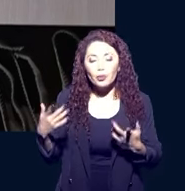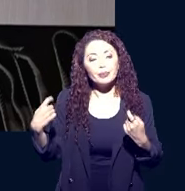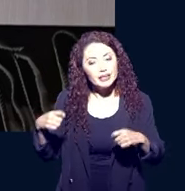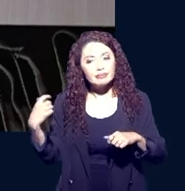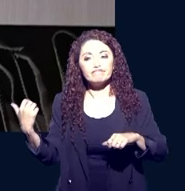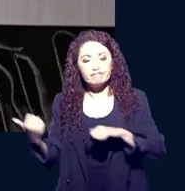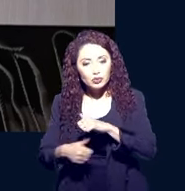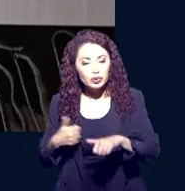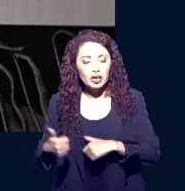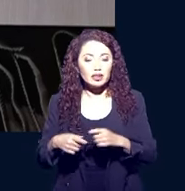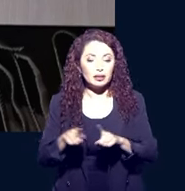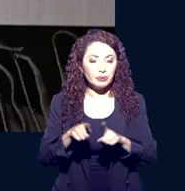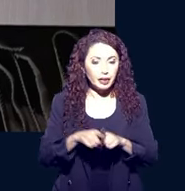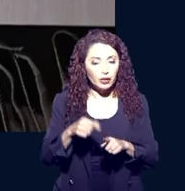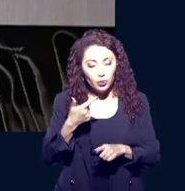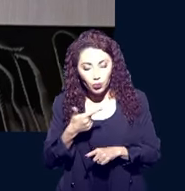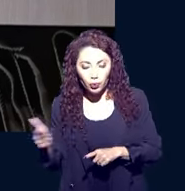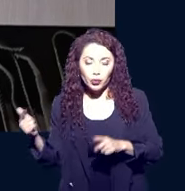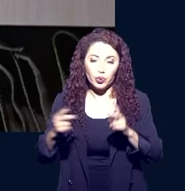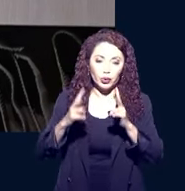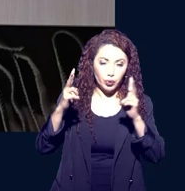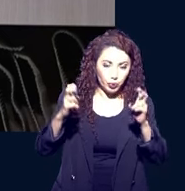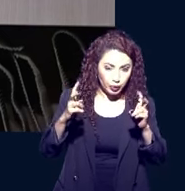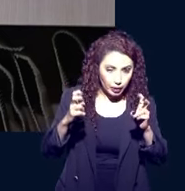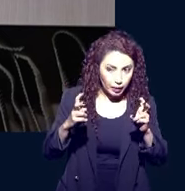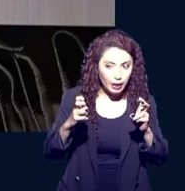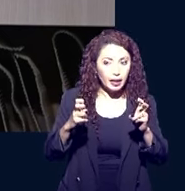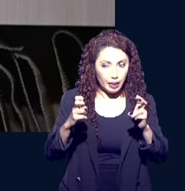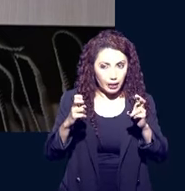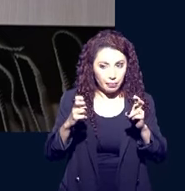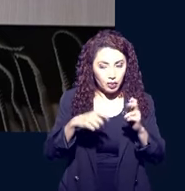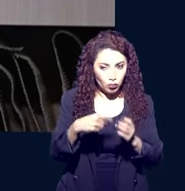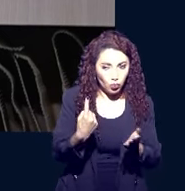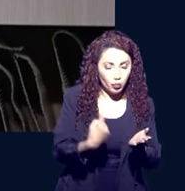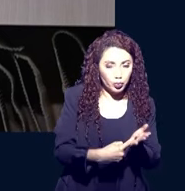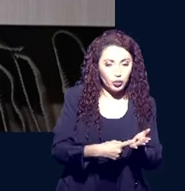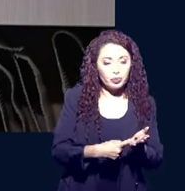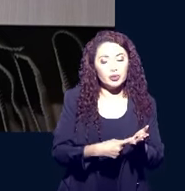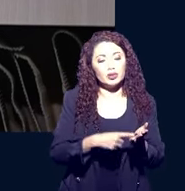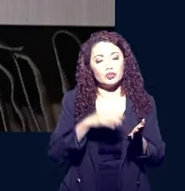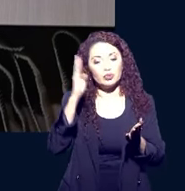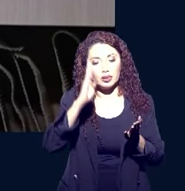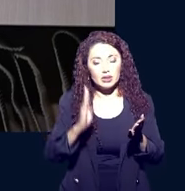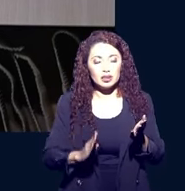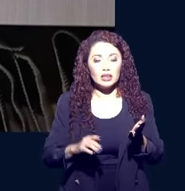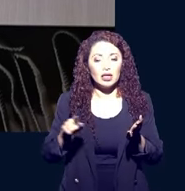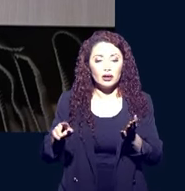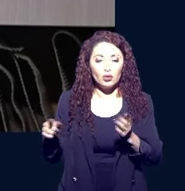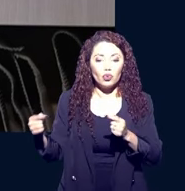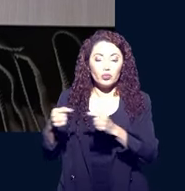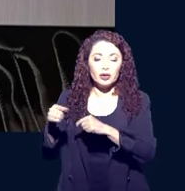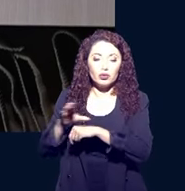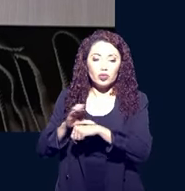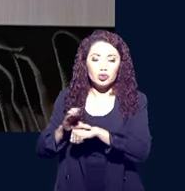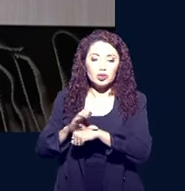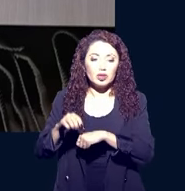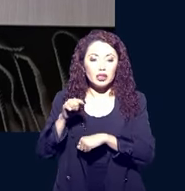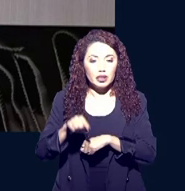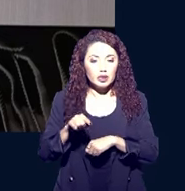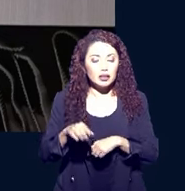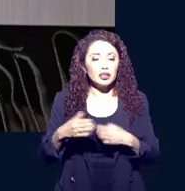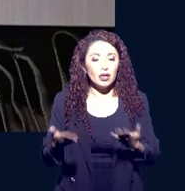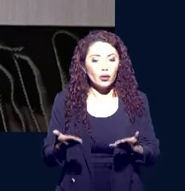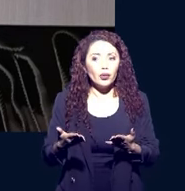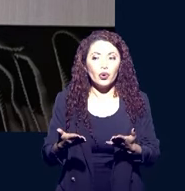outro item de uma agenda patriótica constitucional Superação do preconceito contra a livre iniciativa no